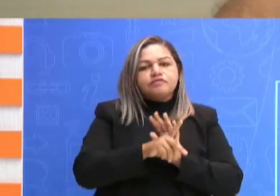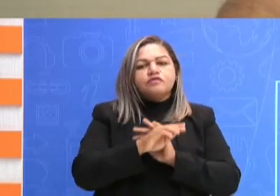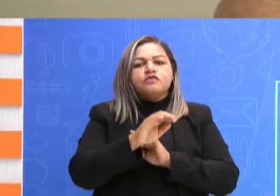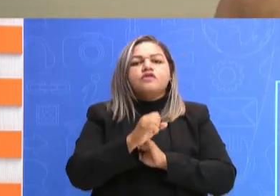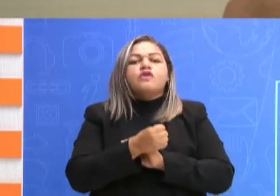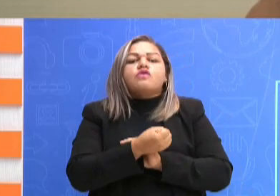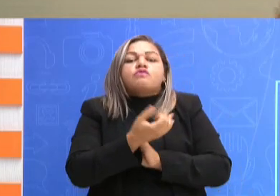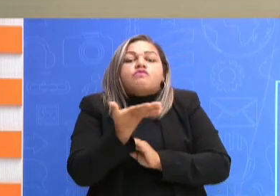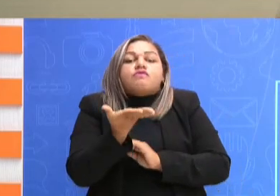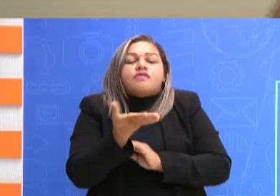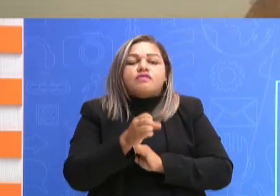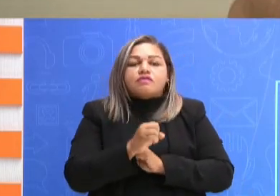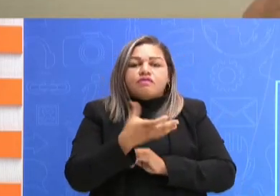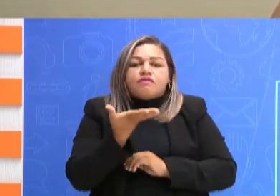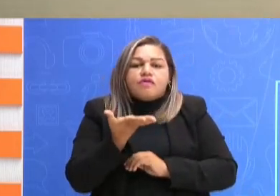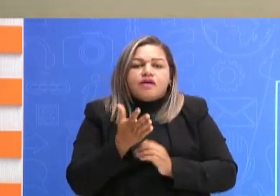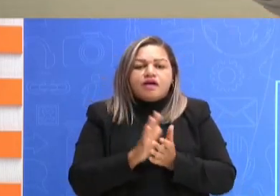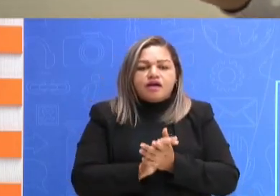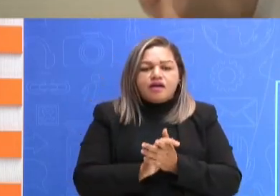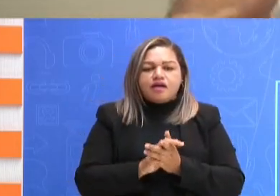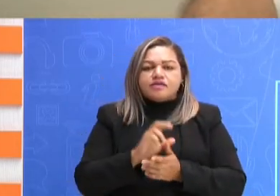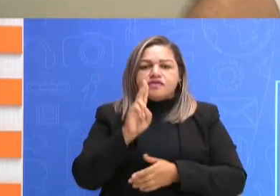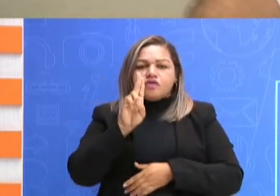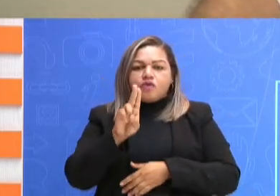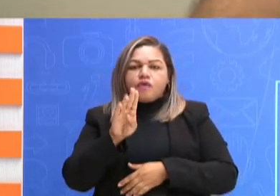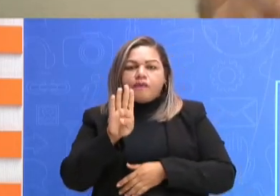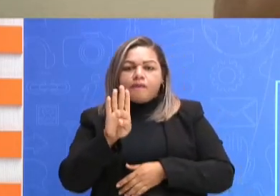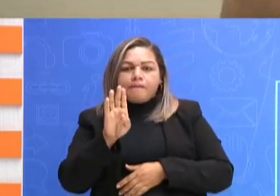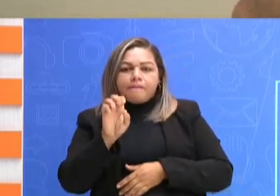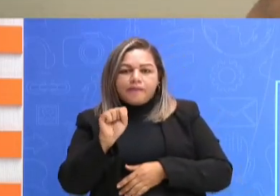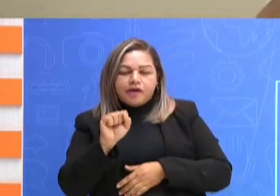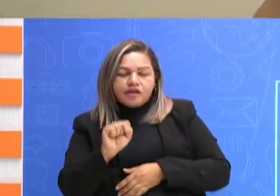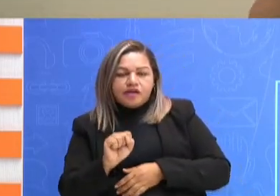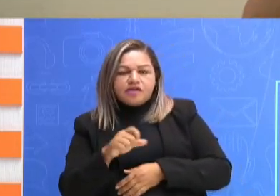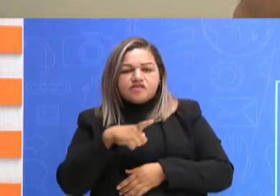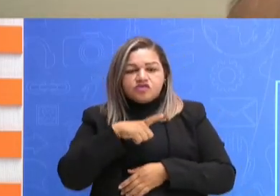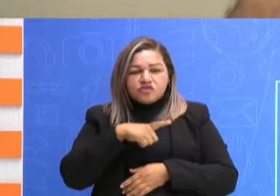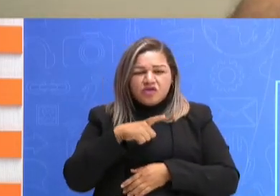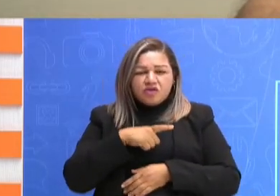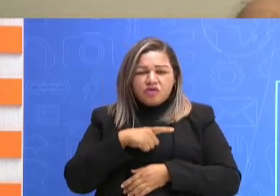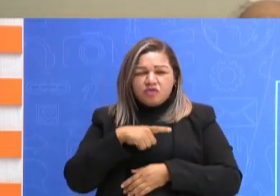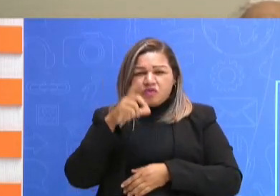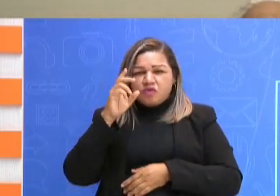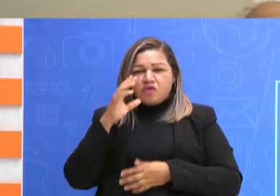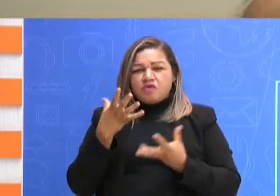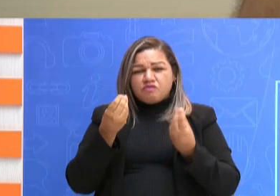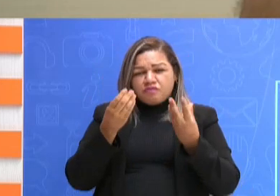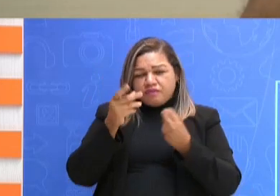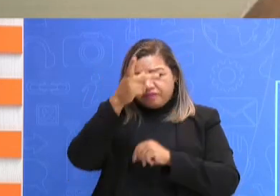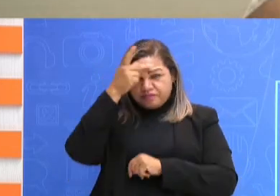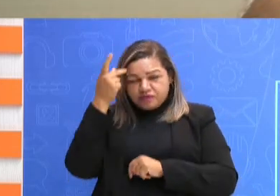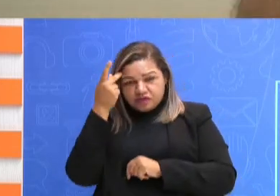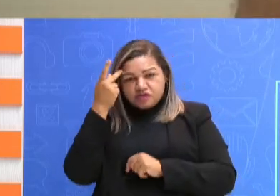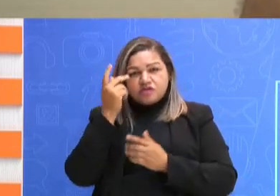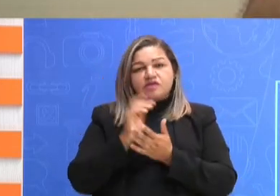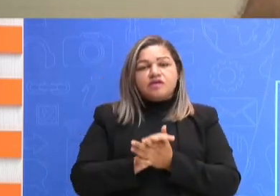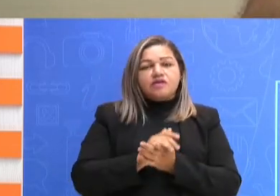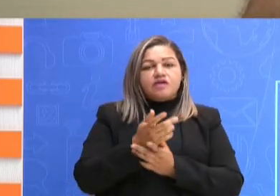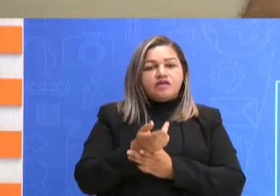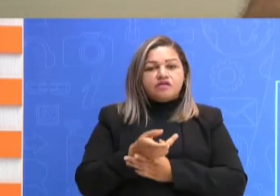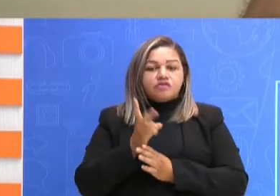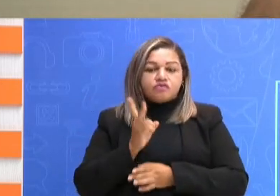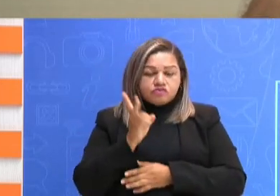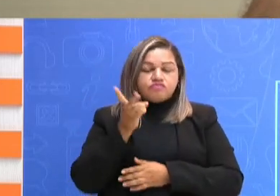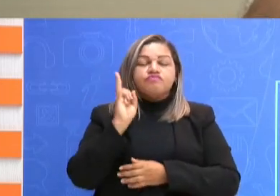são as UBS? Aquelas UBS que têm um fluxo muito maior. Essas UBS a gente continuará funcionando. As outras a gente